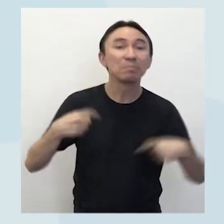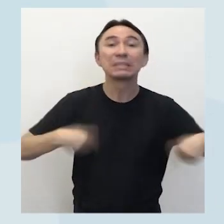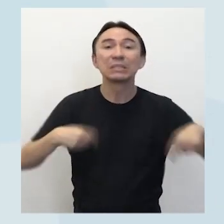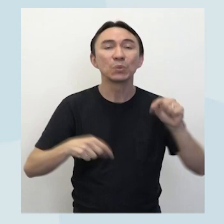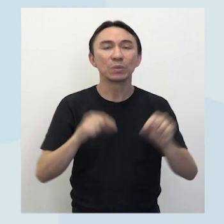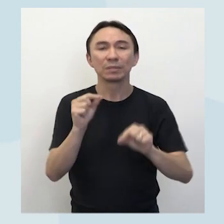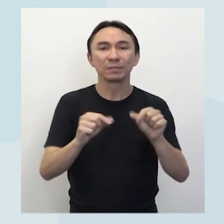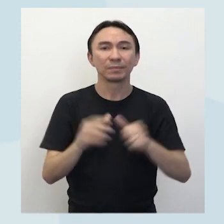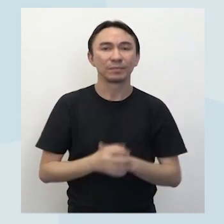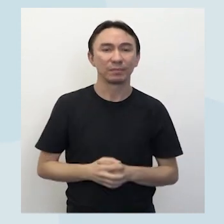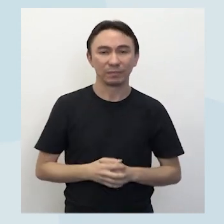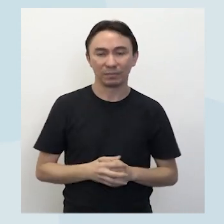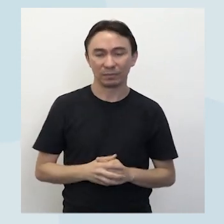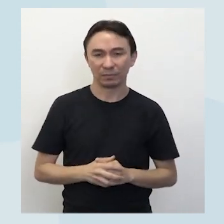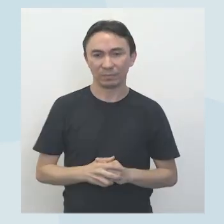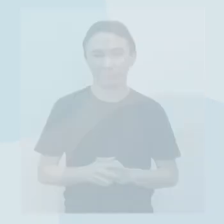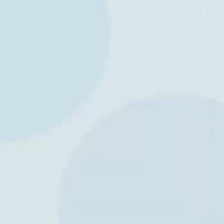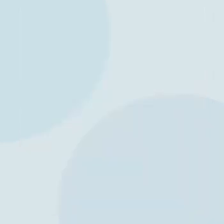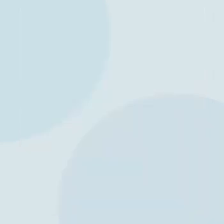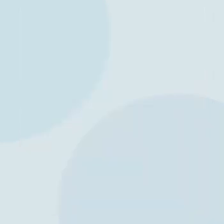voltamos.